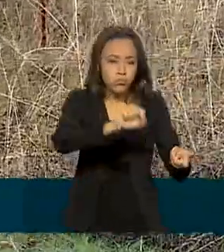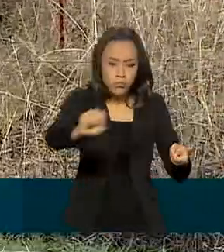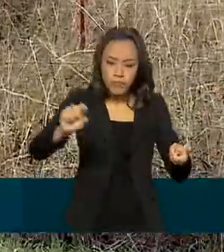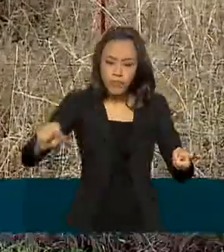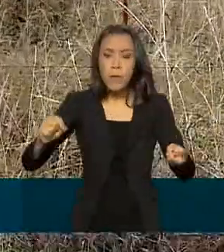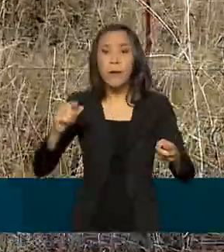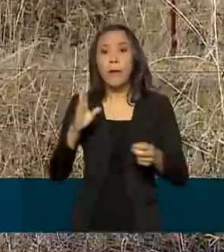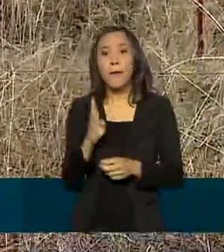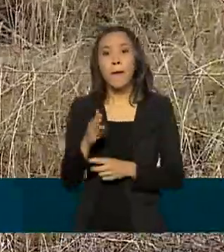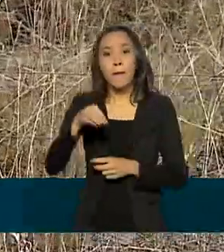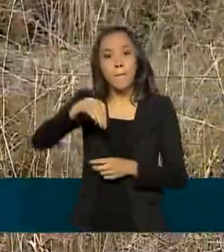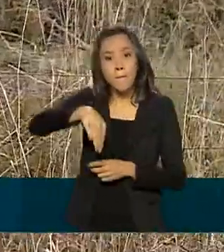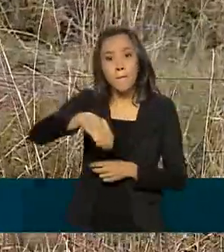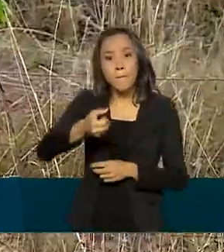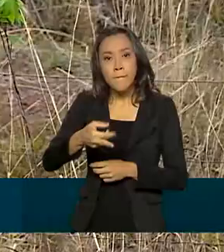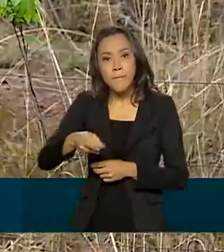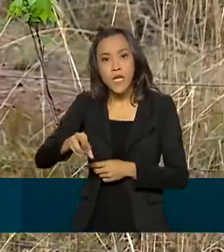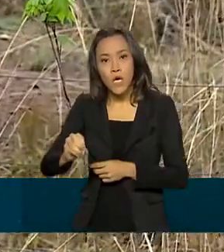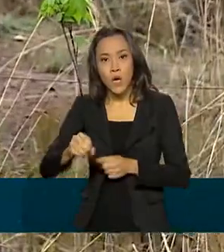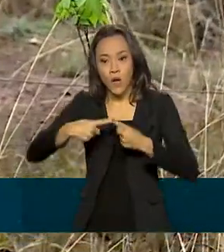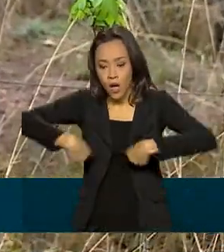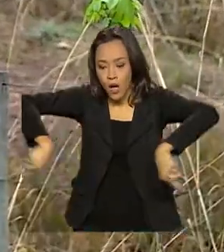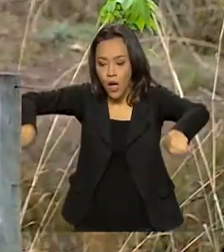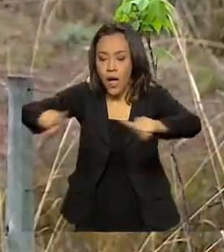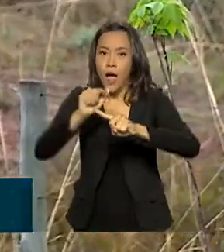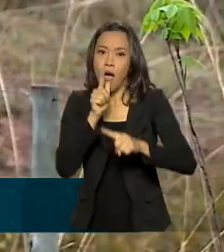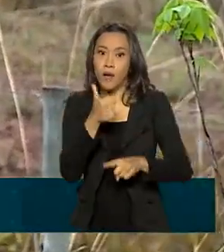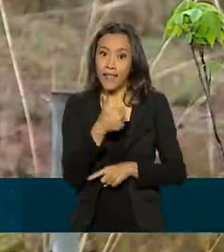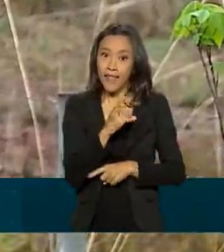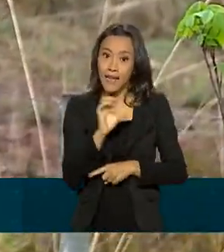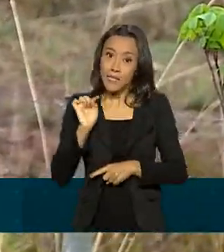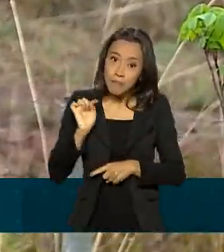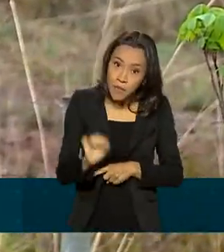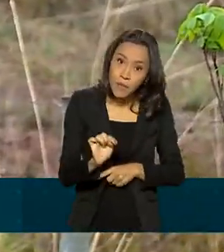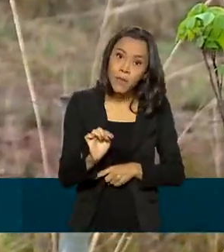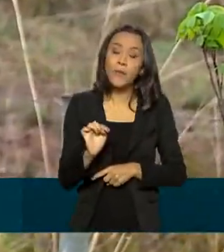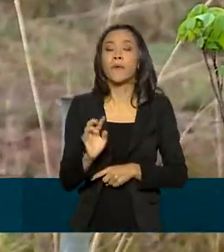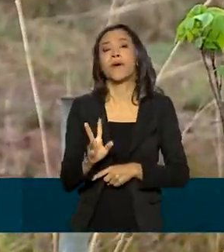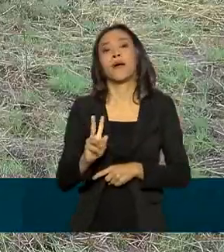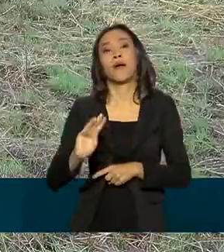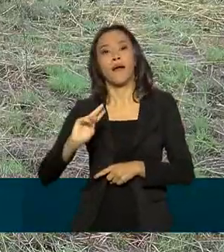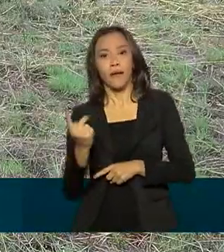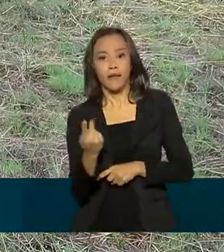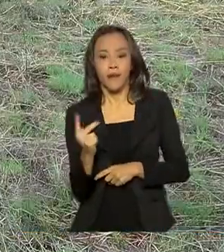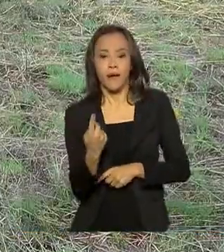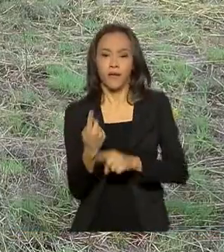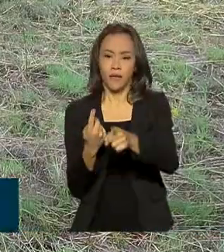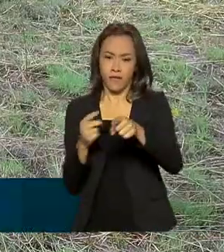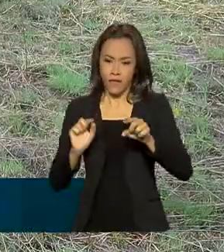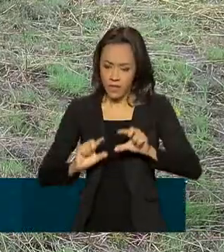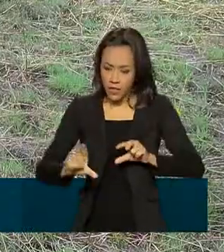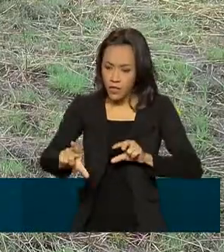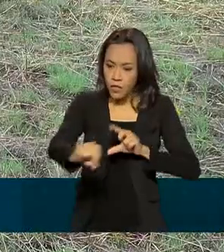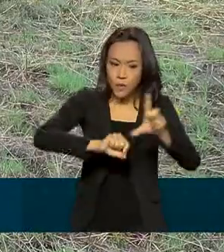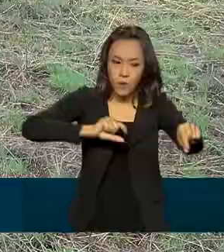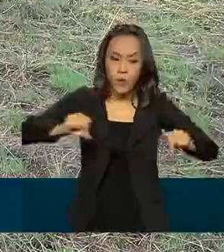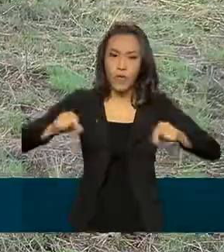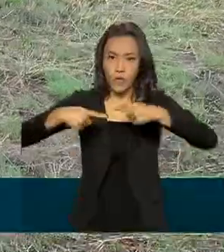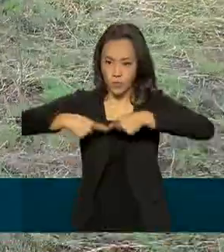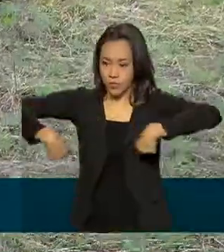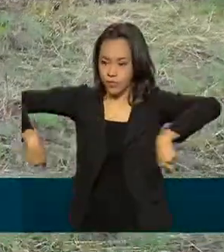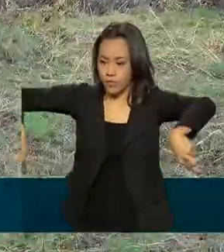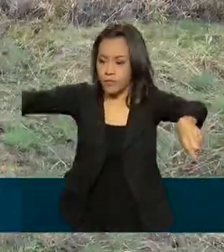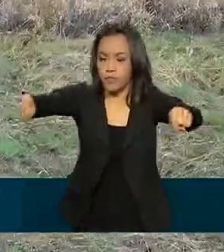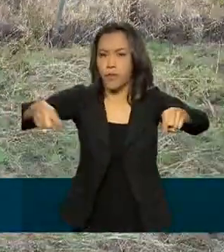microbacias que são áreas de até 10 mil hectares ou 100 quilômetros quadrados serão escolhidas as propriedades rurais